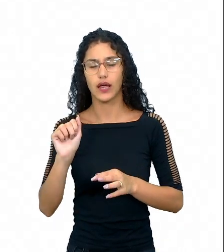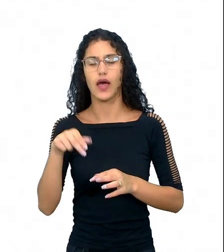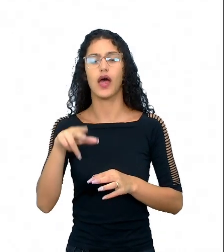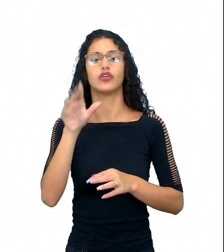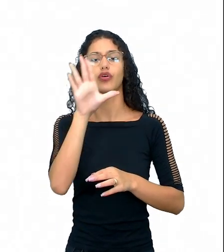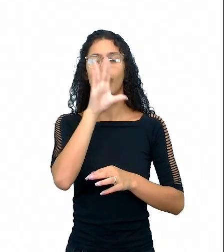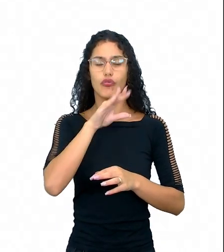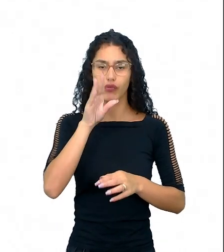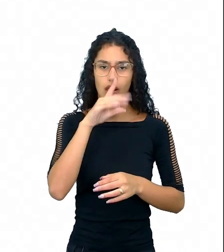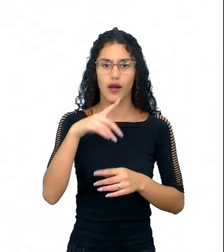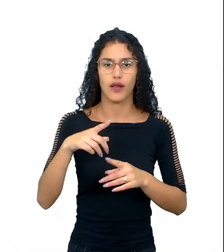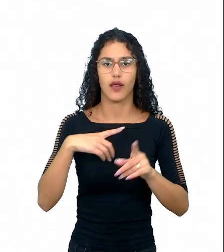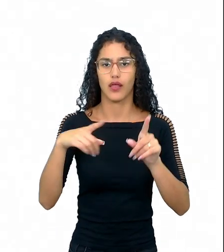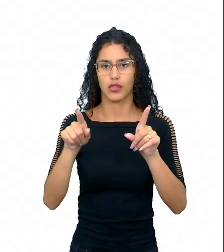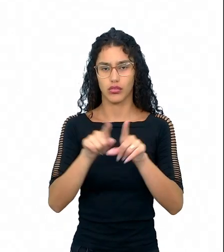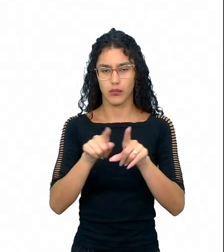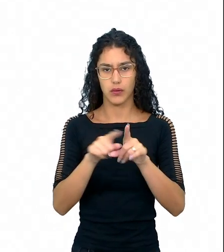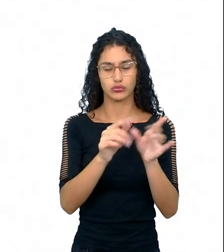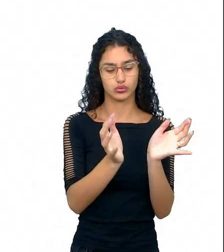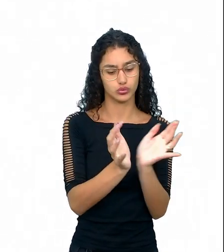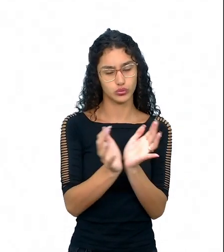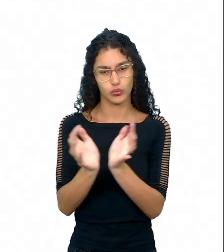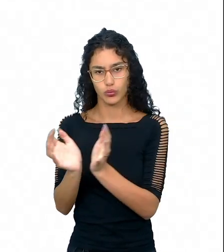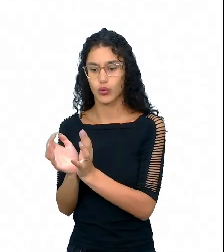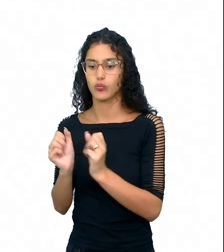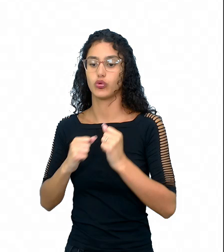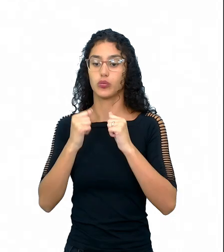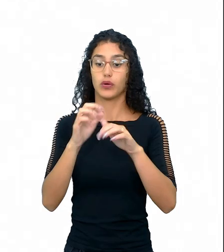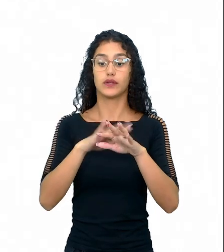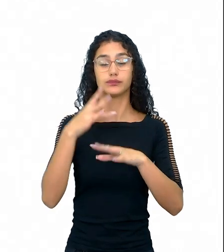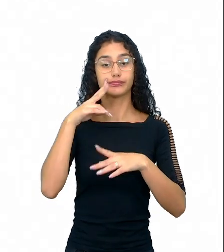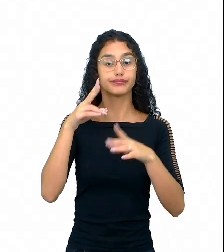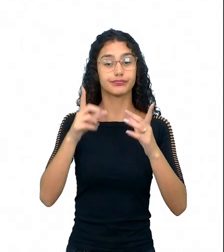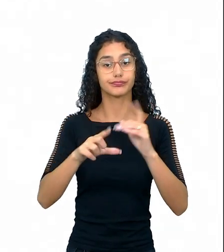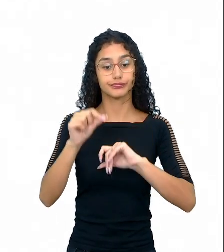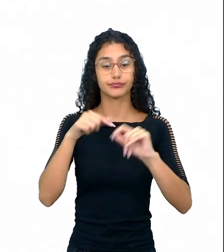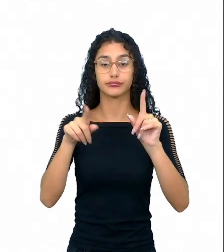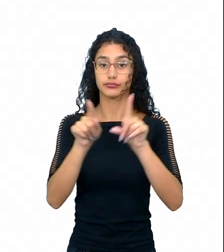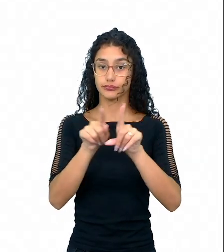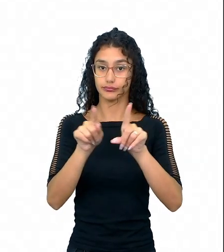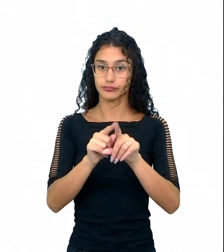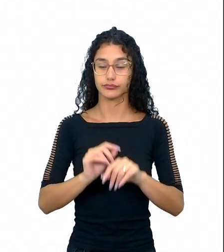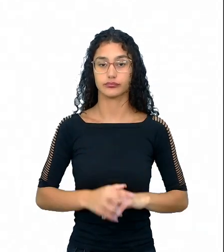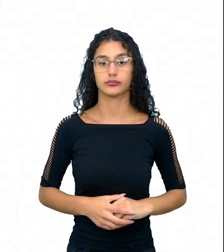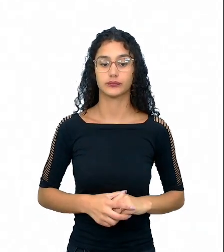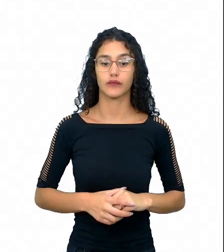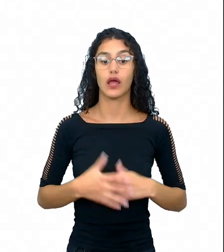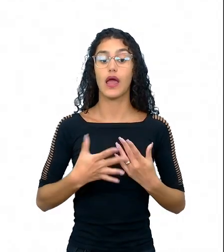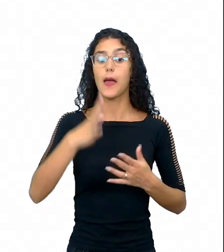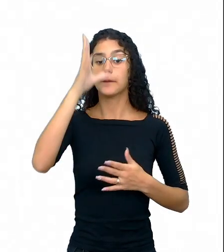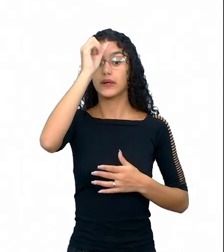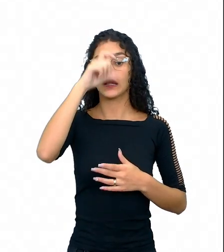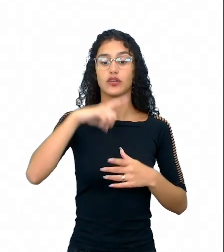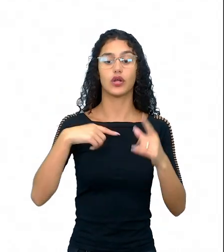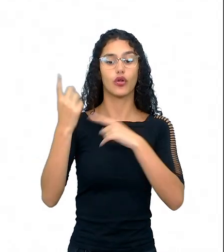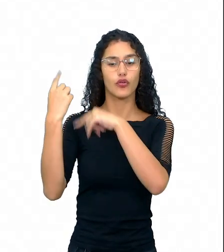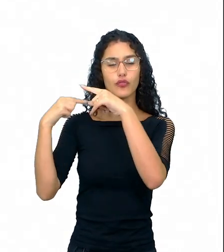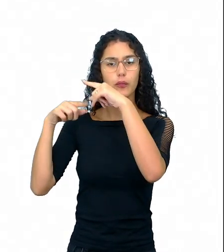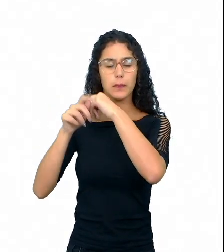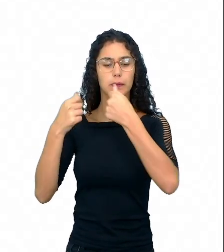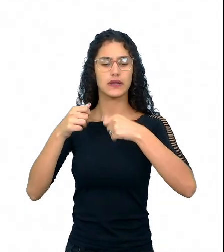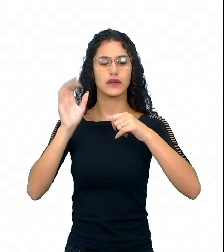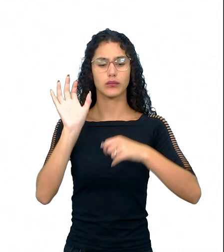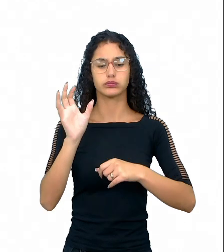falares de grupos, né, que podem ser ali estabelecidos também. A aprendizagem e o desenvolvimento